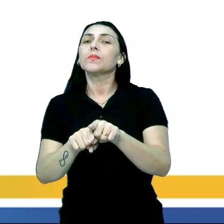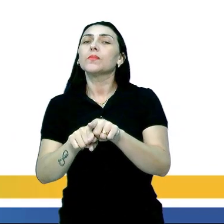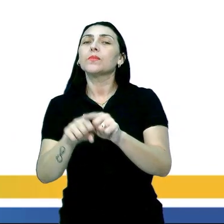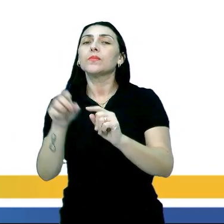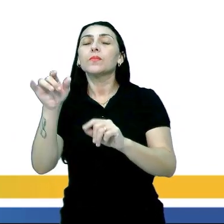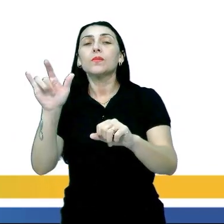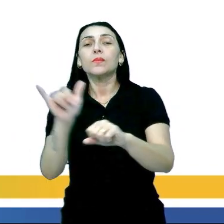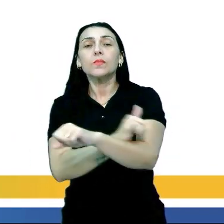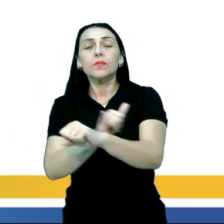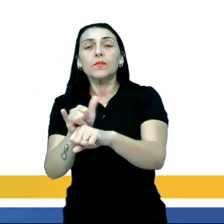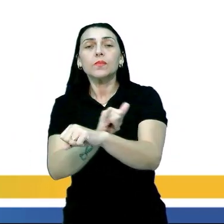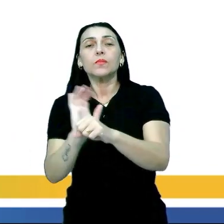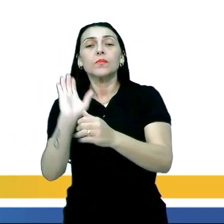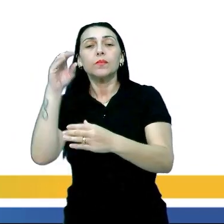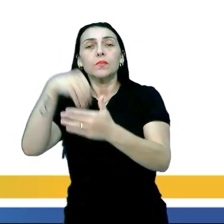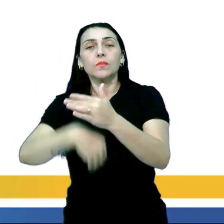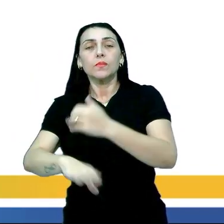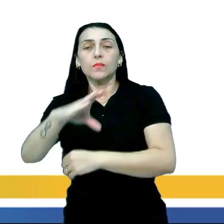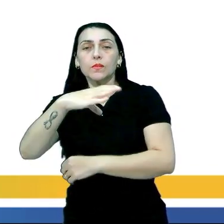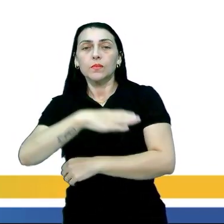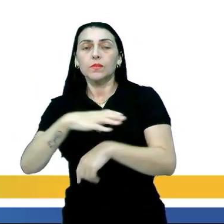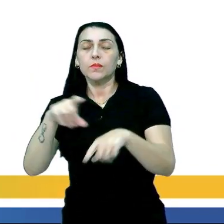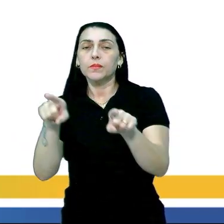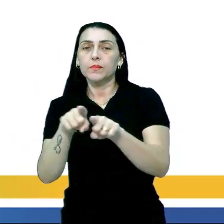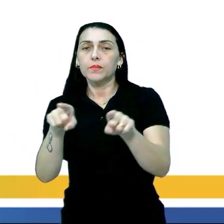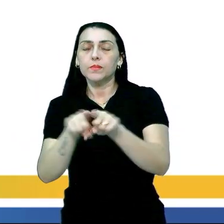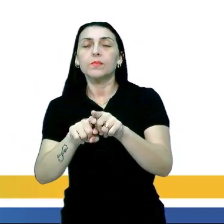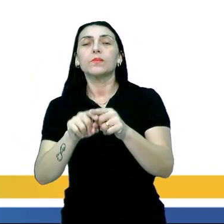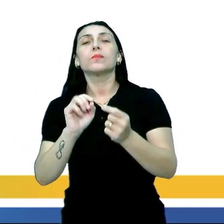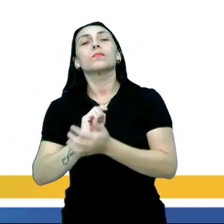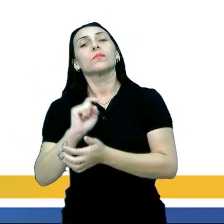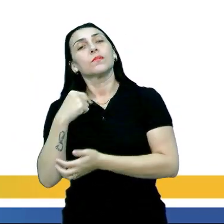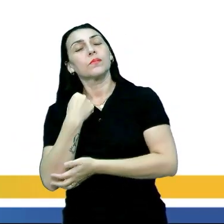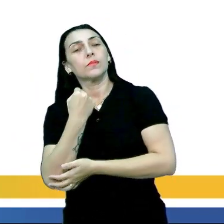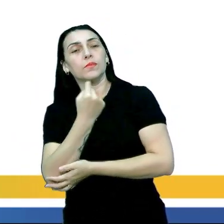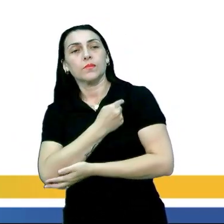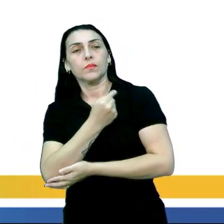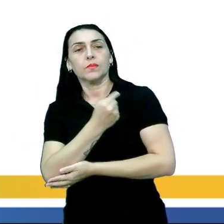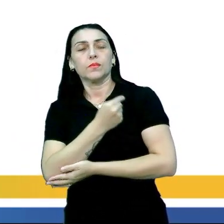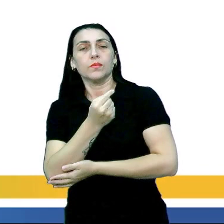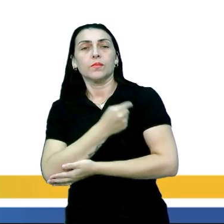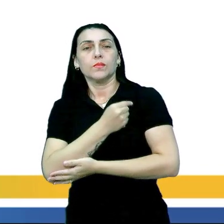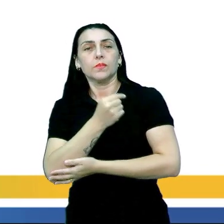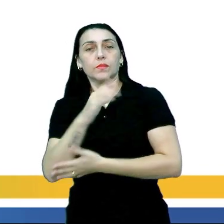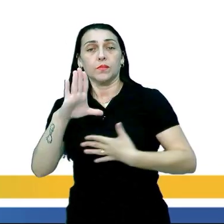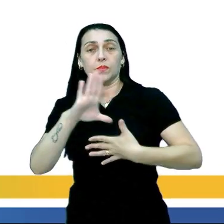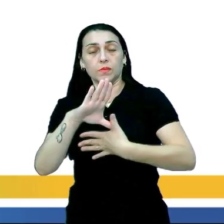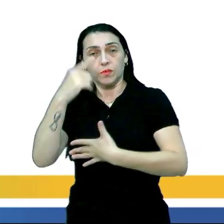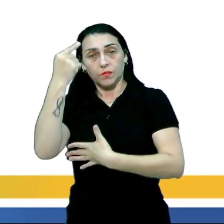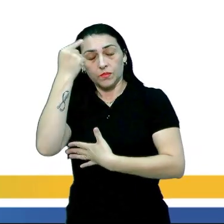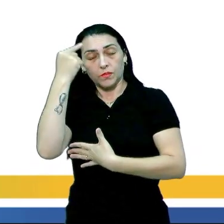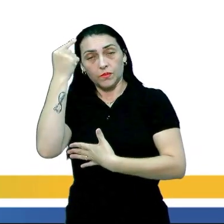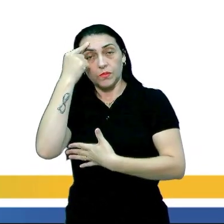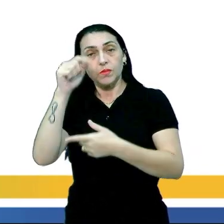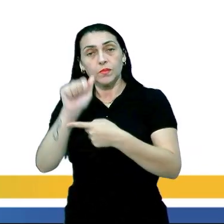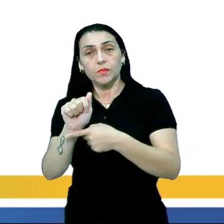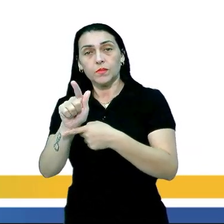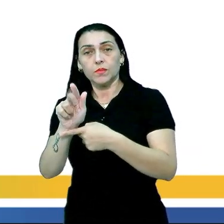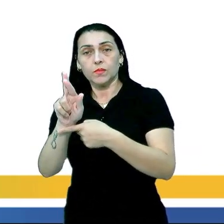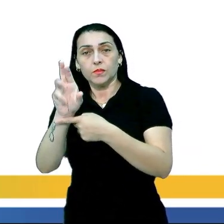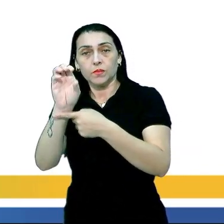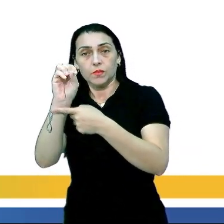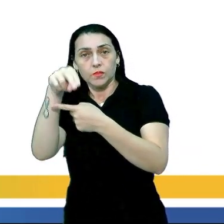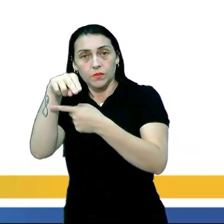para dentro da cidade também. Então, esse é o nosso mapa mental aí do agronegócio. E